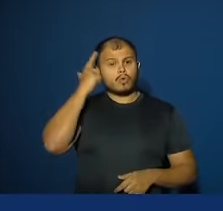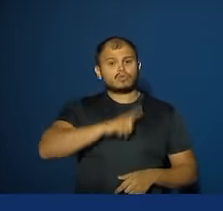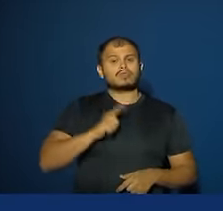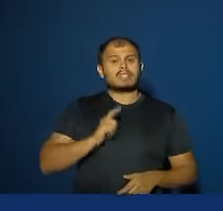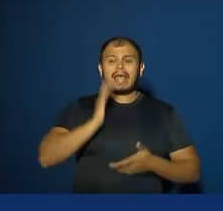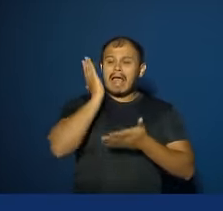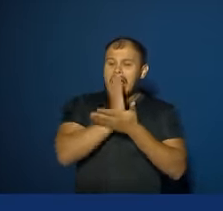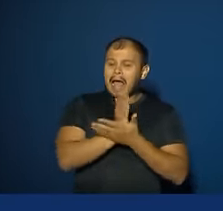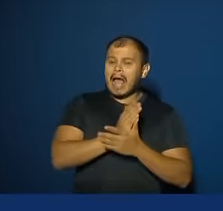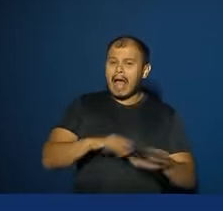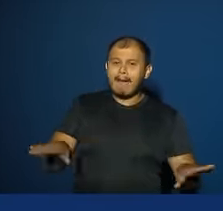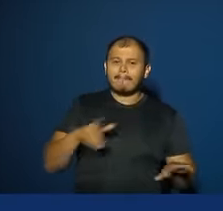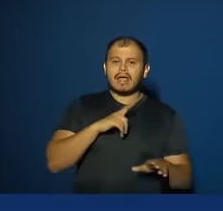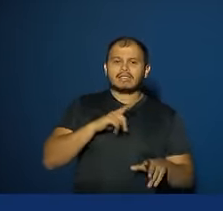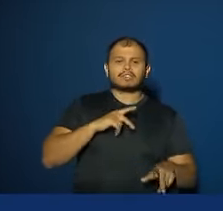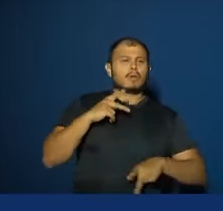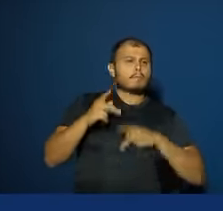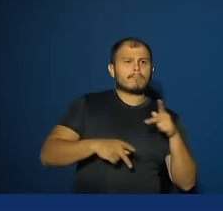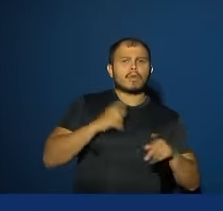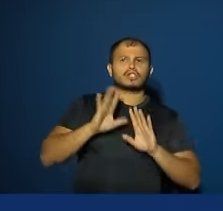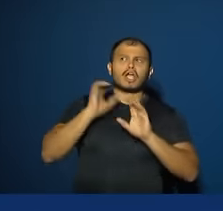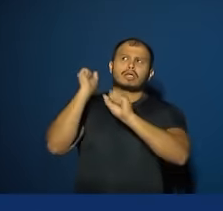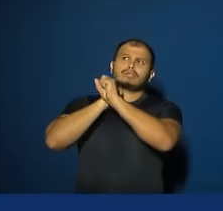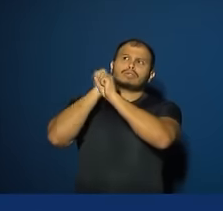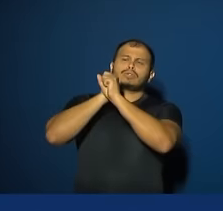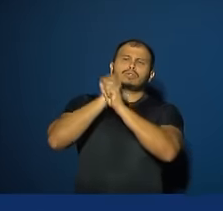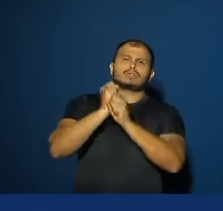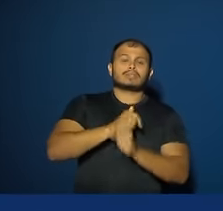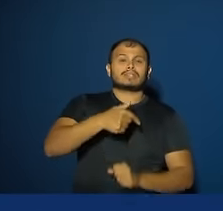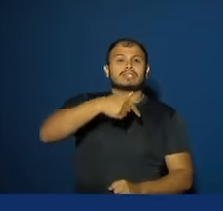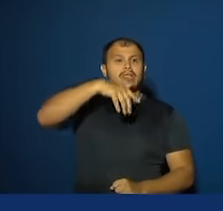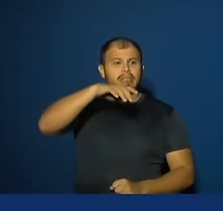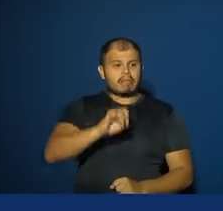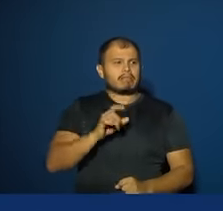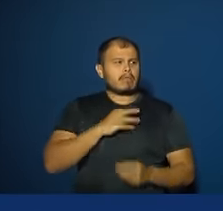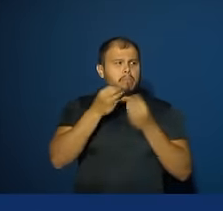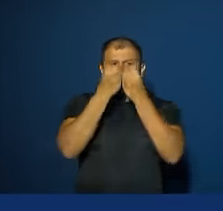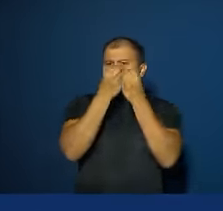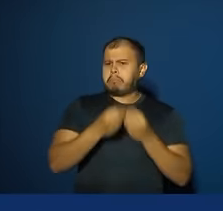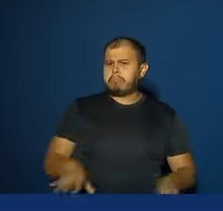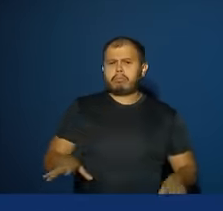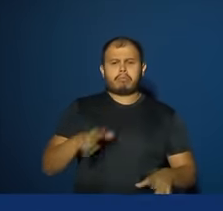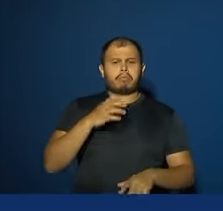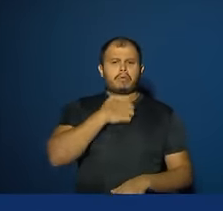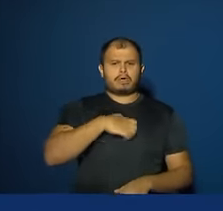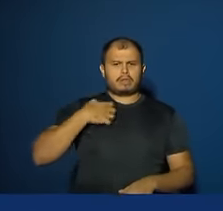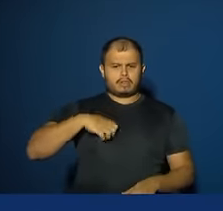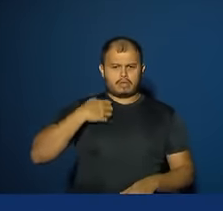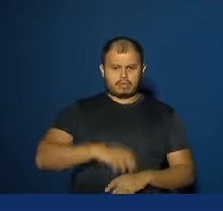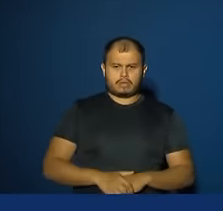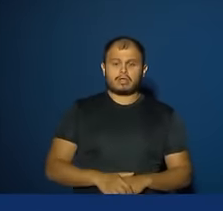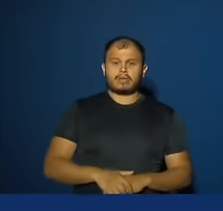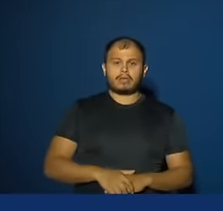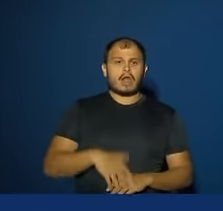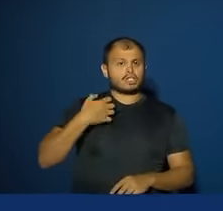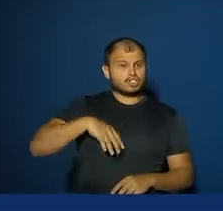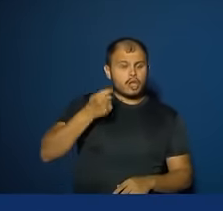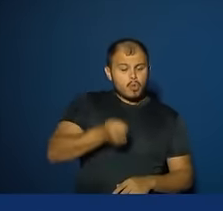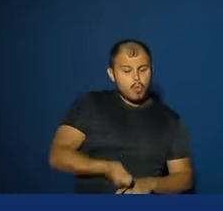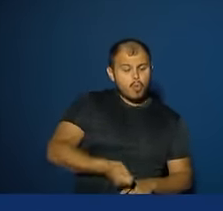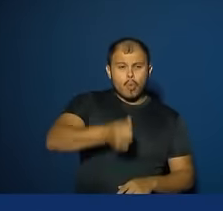daquela armadilha populista de 70 anos Que destruiu a Argentina vamos lembrar que a Argentina tava as vias da hiperinflação